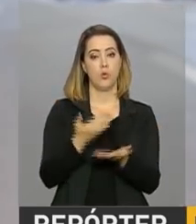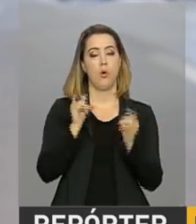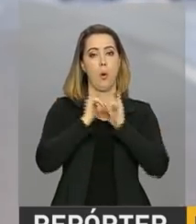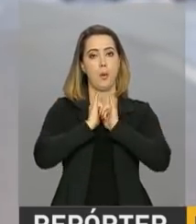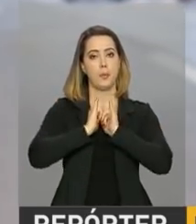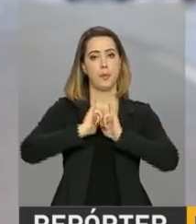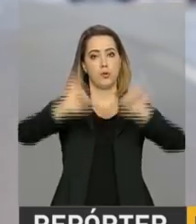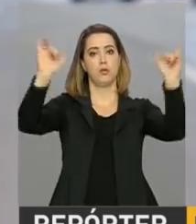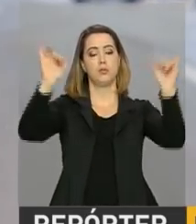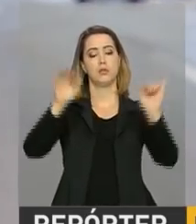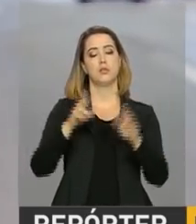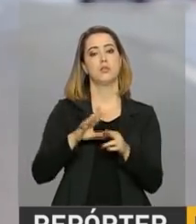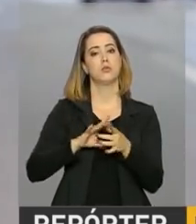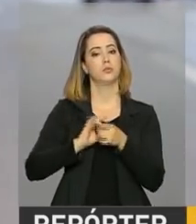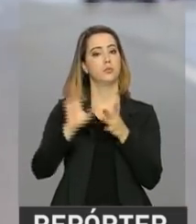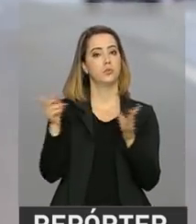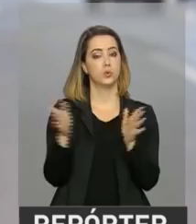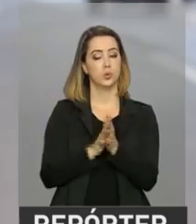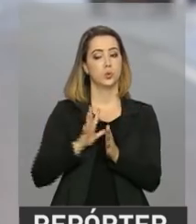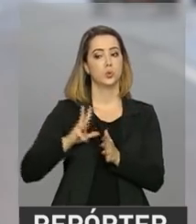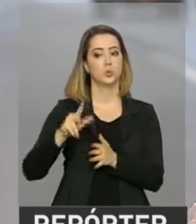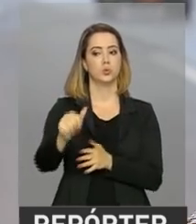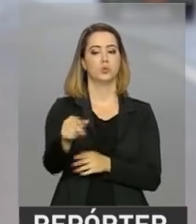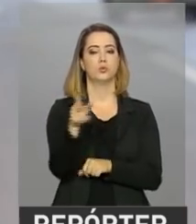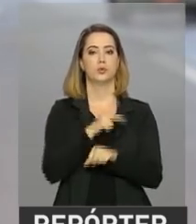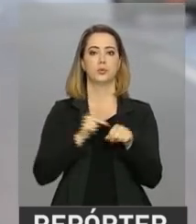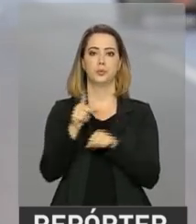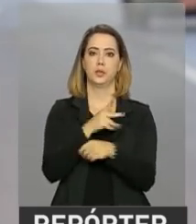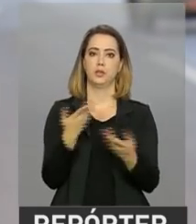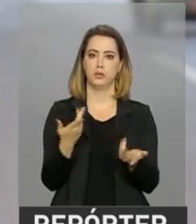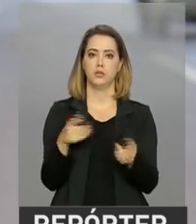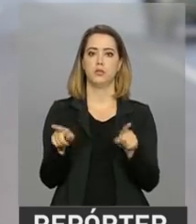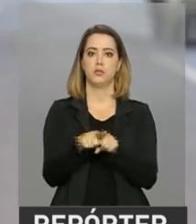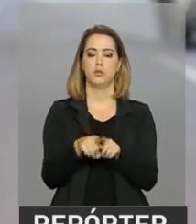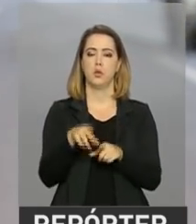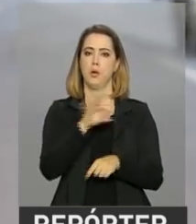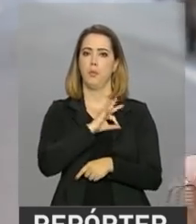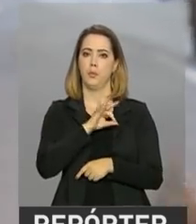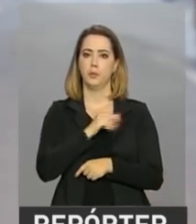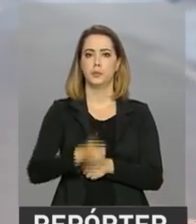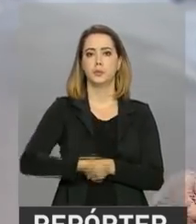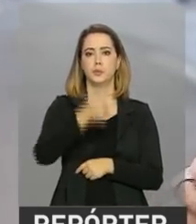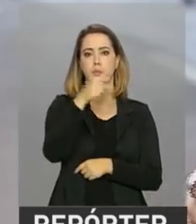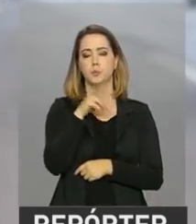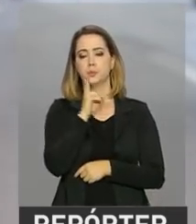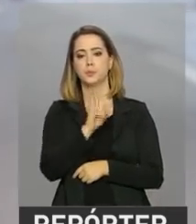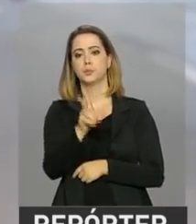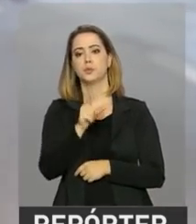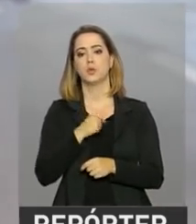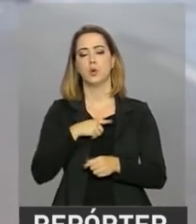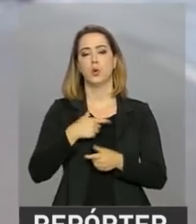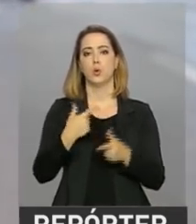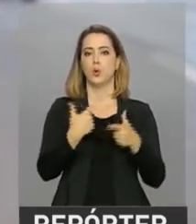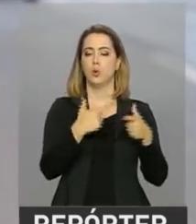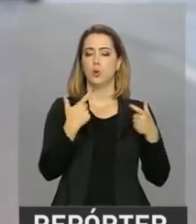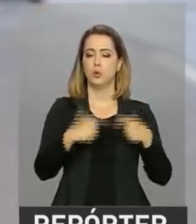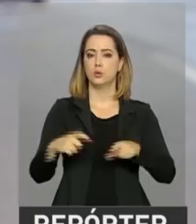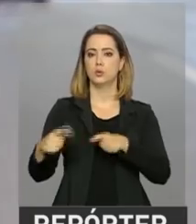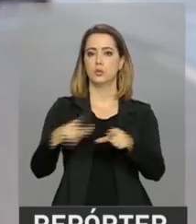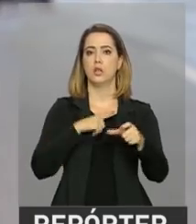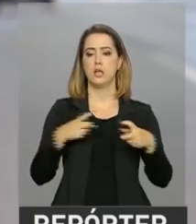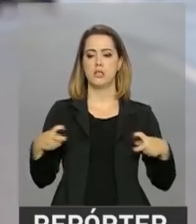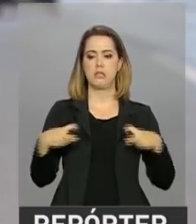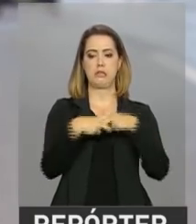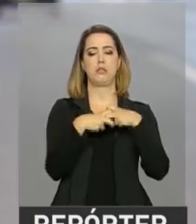república nas rodovias federais de todo o país o policiamento vai ser reforçado nos trechos com maior índice de acidentes os motoristas